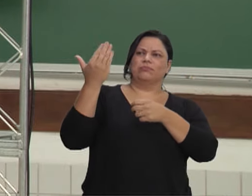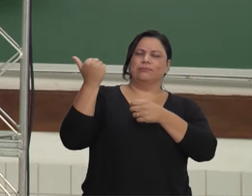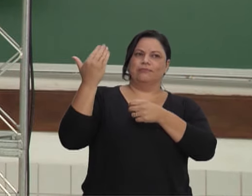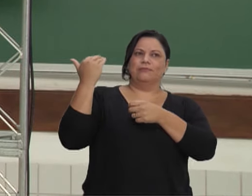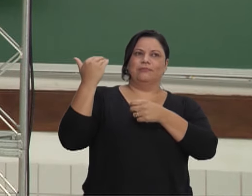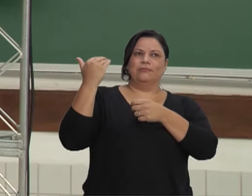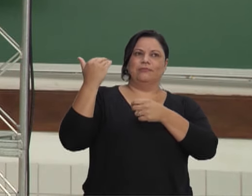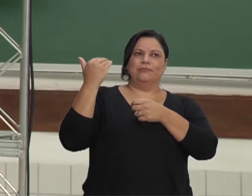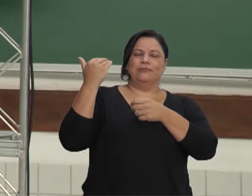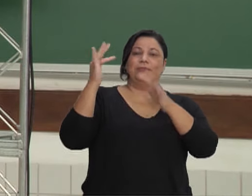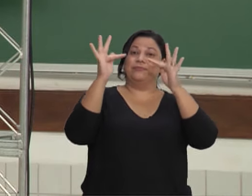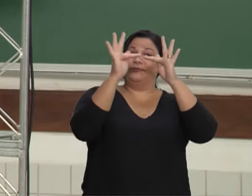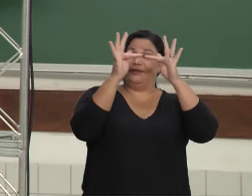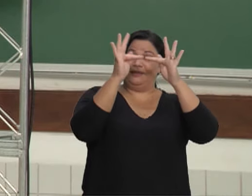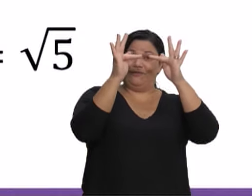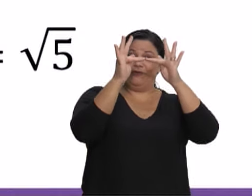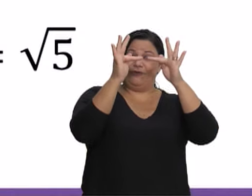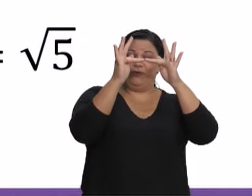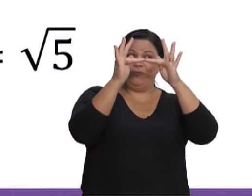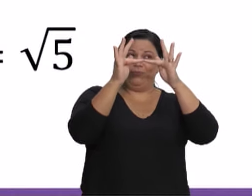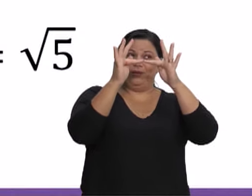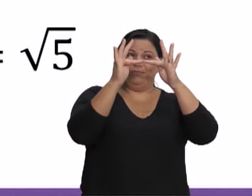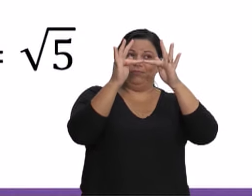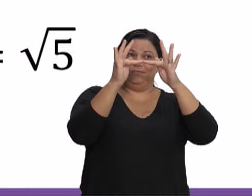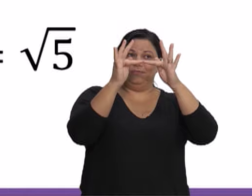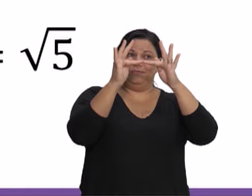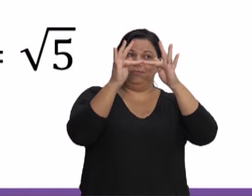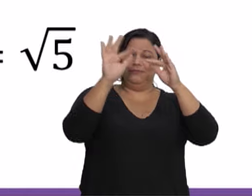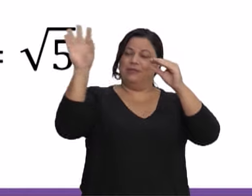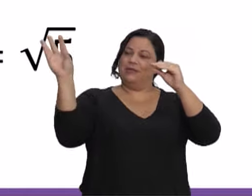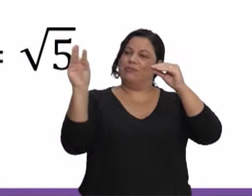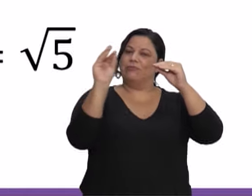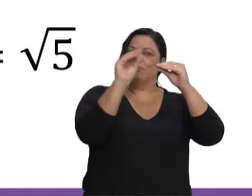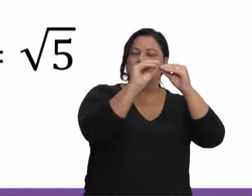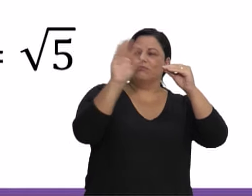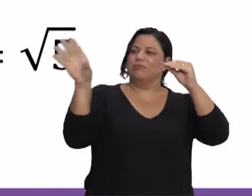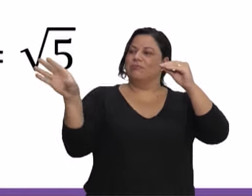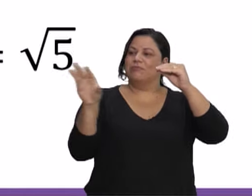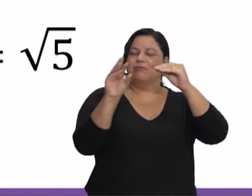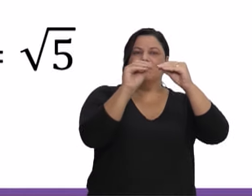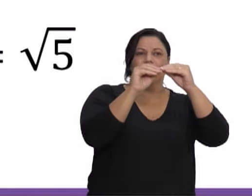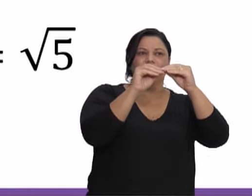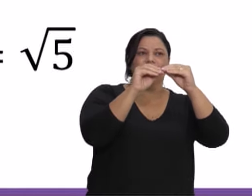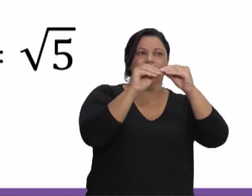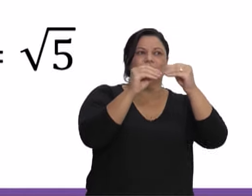na fórmula, só para a gente ir substituindo enquanto vocês veem.